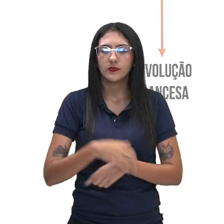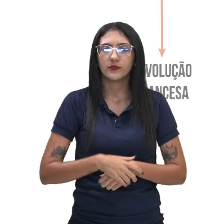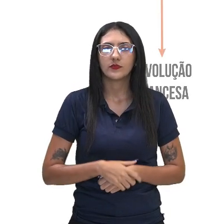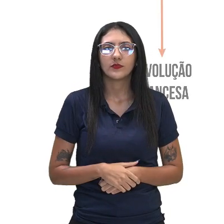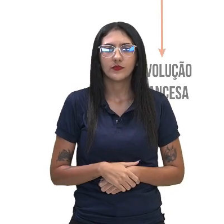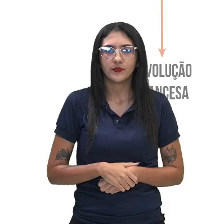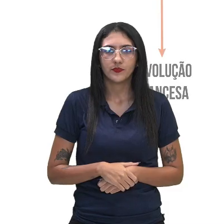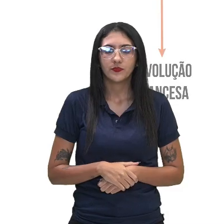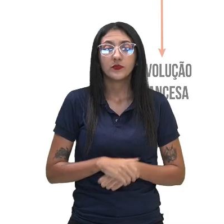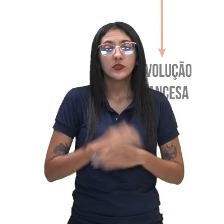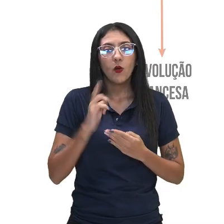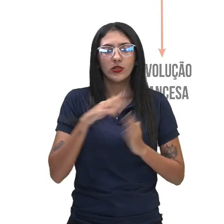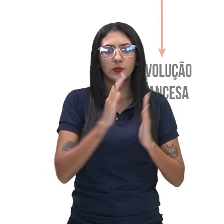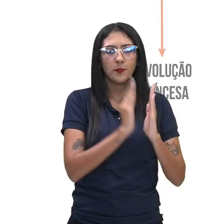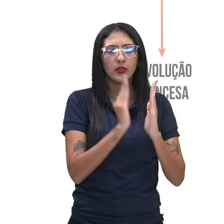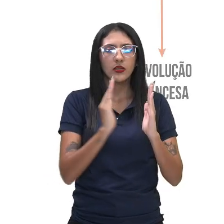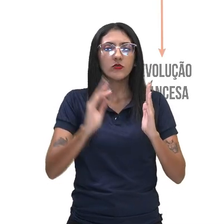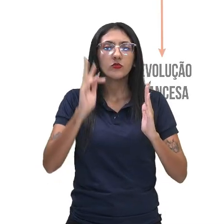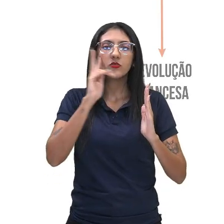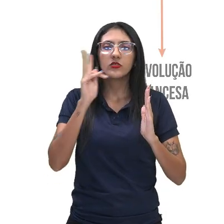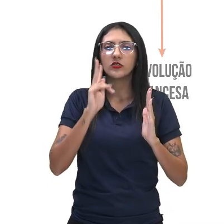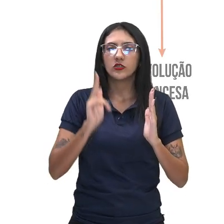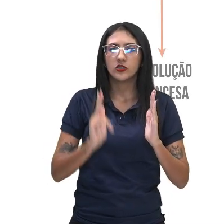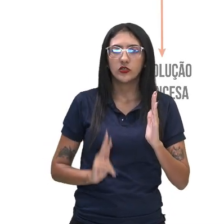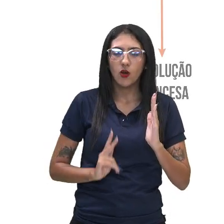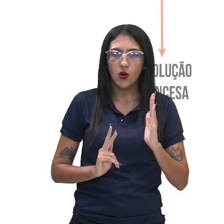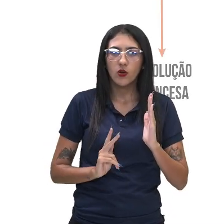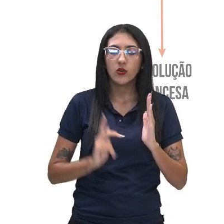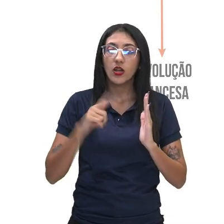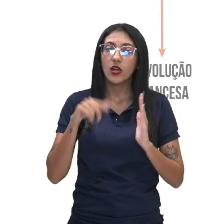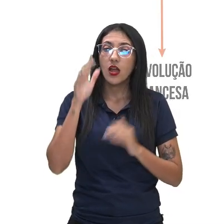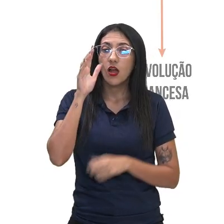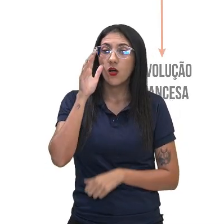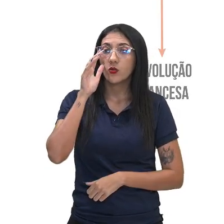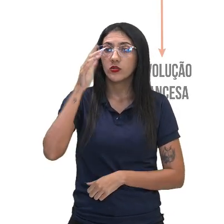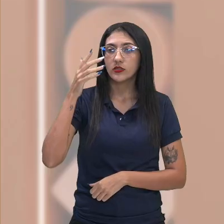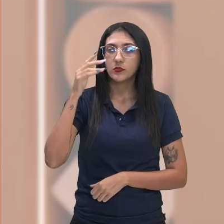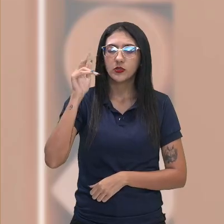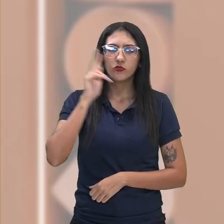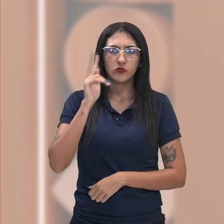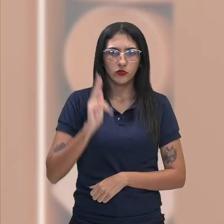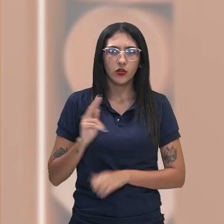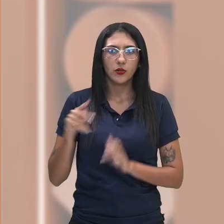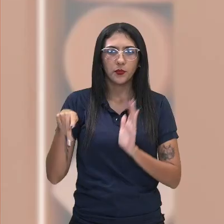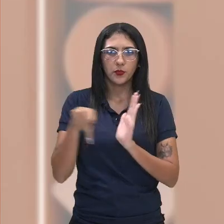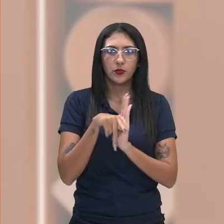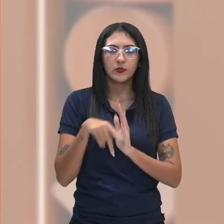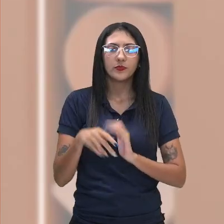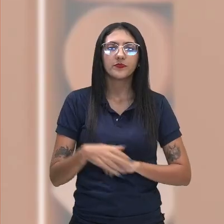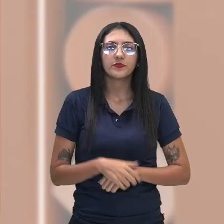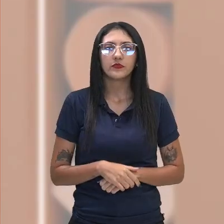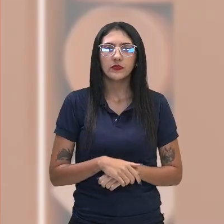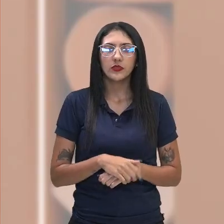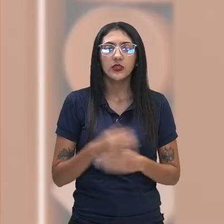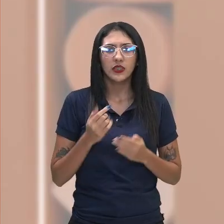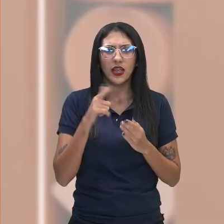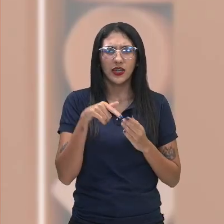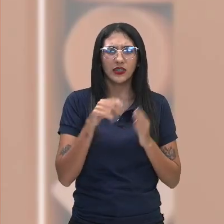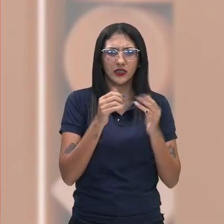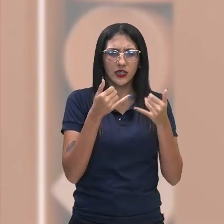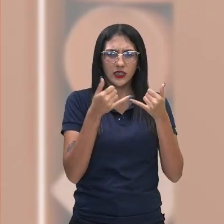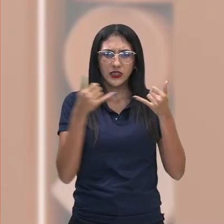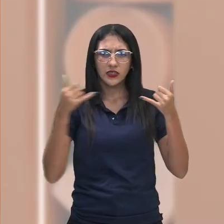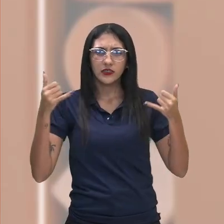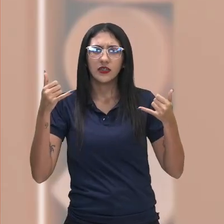em períodos, ela está pautada em acontecimentos históricos. E essa linha do tempo, ela é